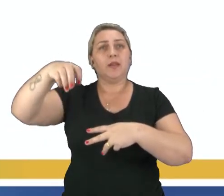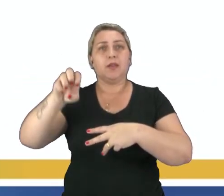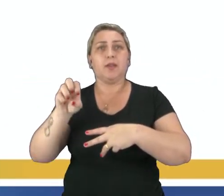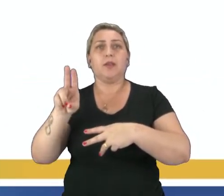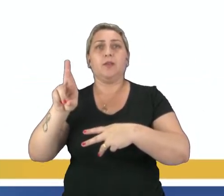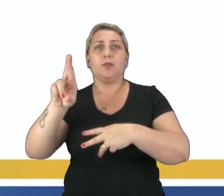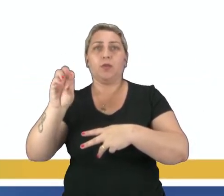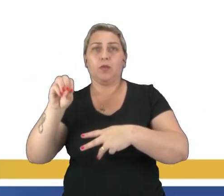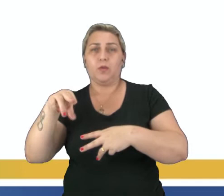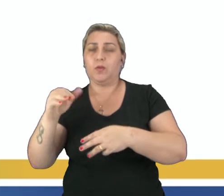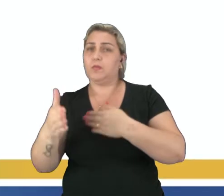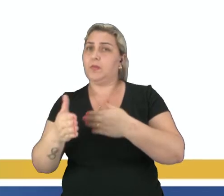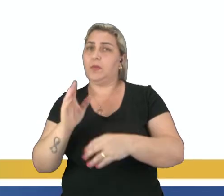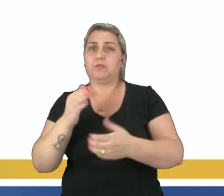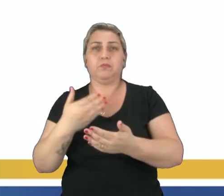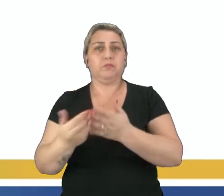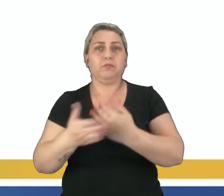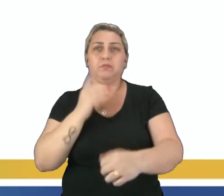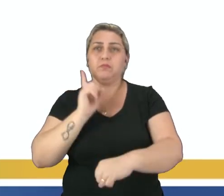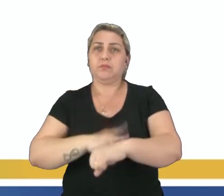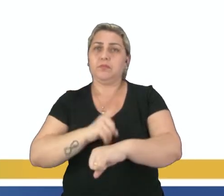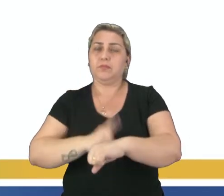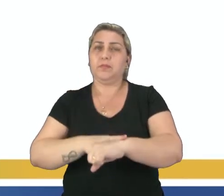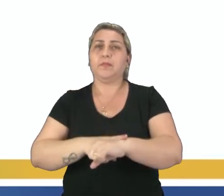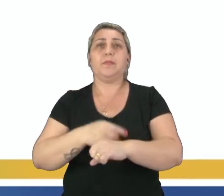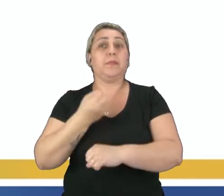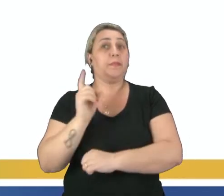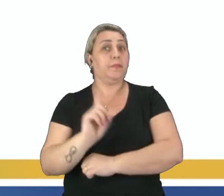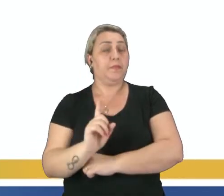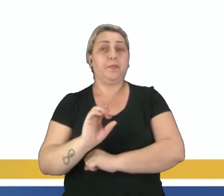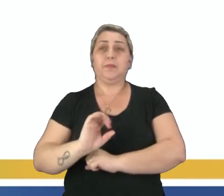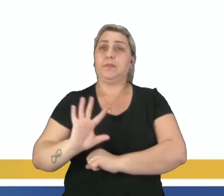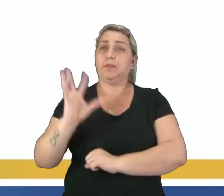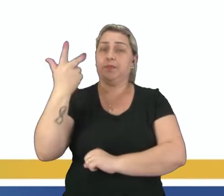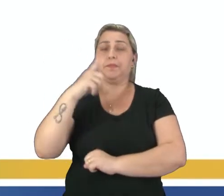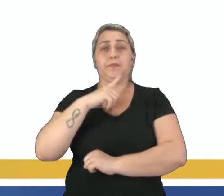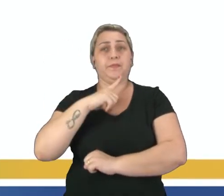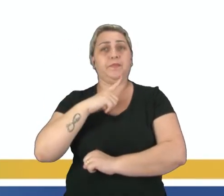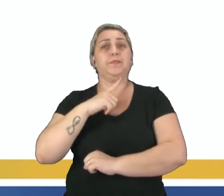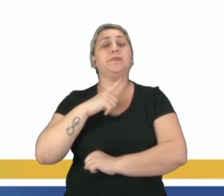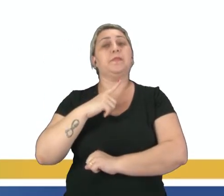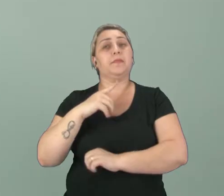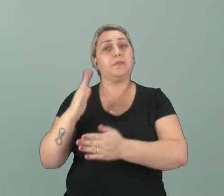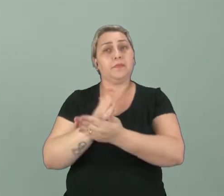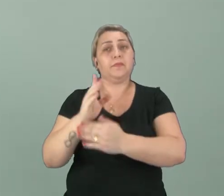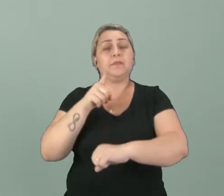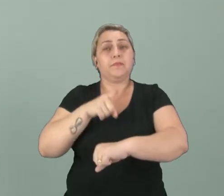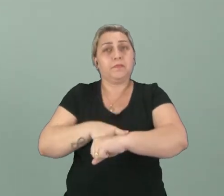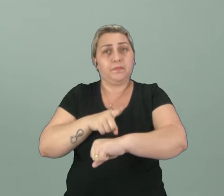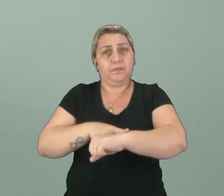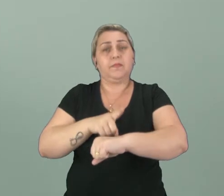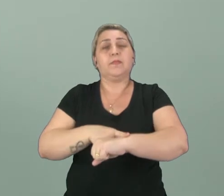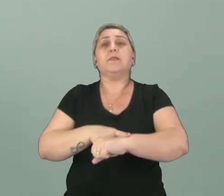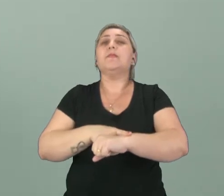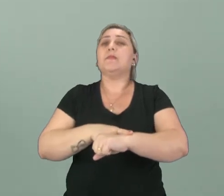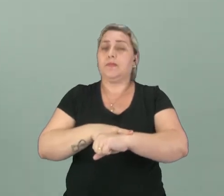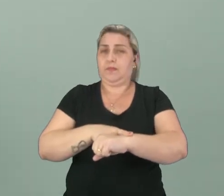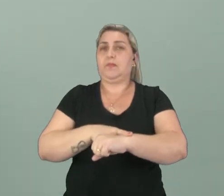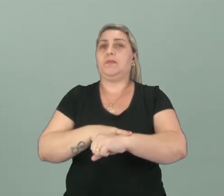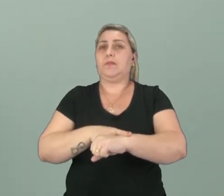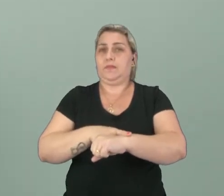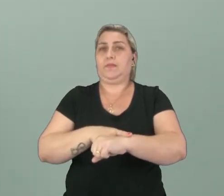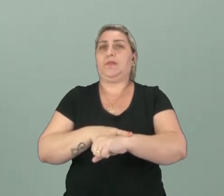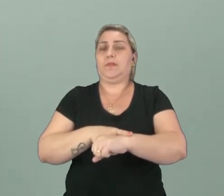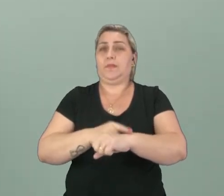a única alternativa que está certa a respeito dos neurotransmissores. E aí, qual dessas alternativas vocês acham que é a